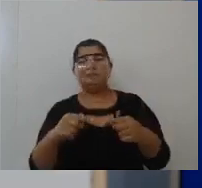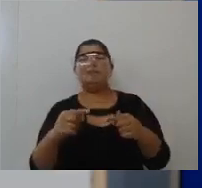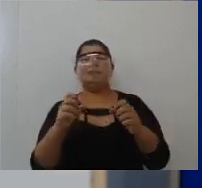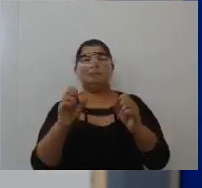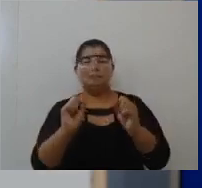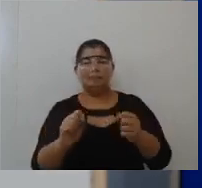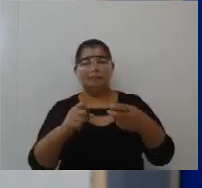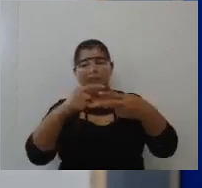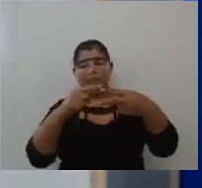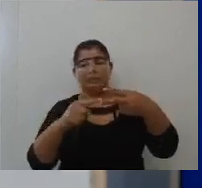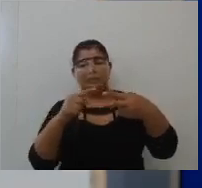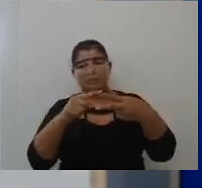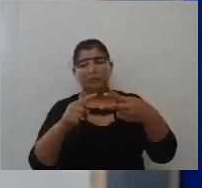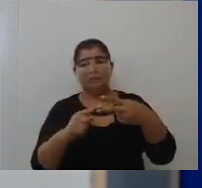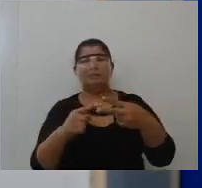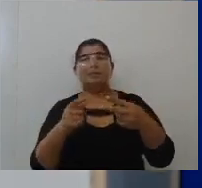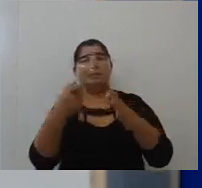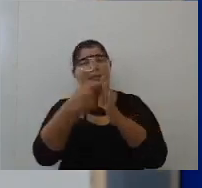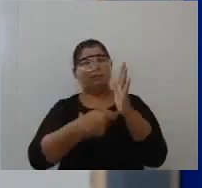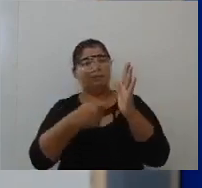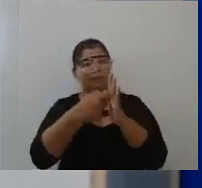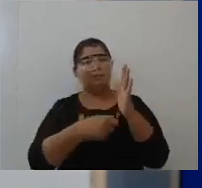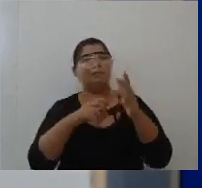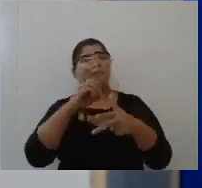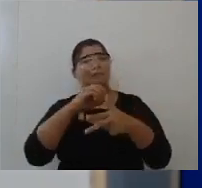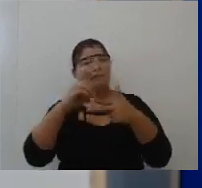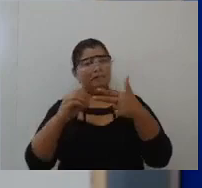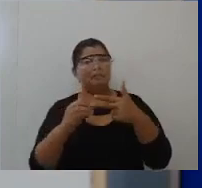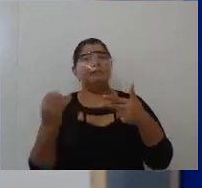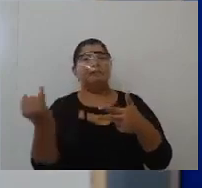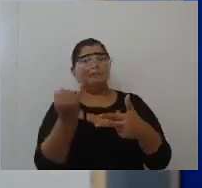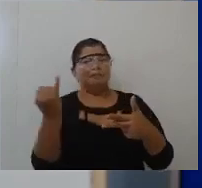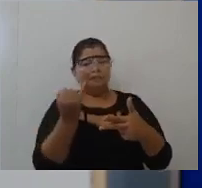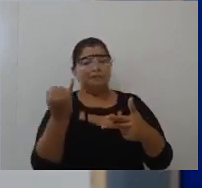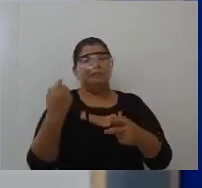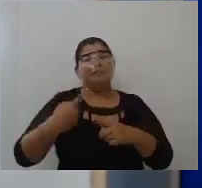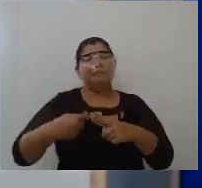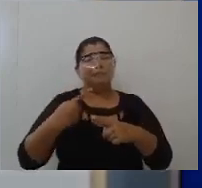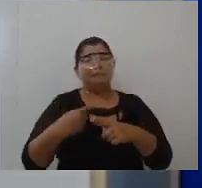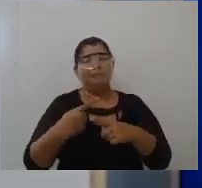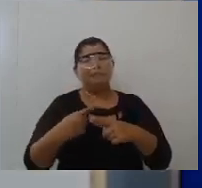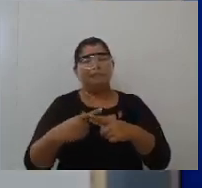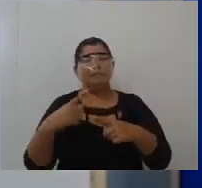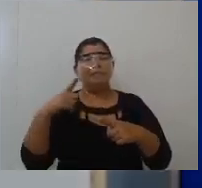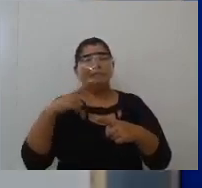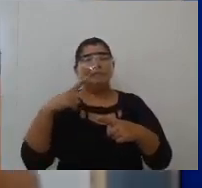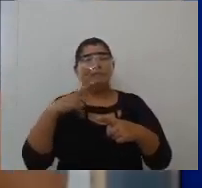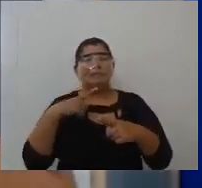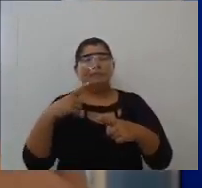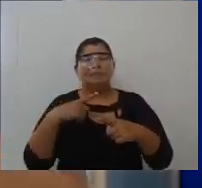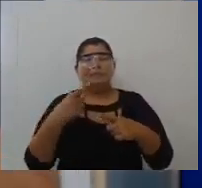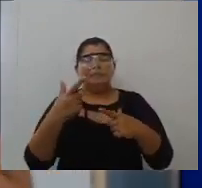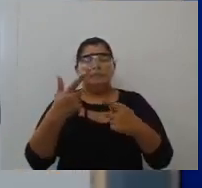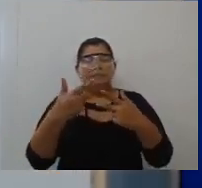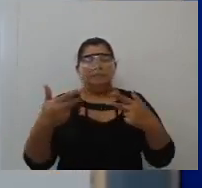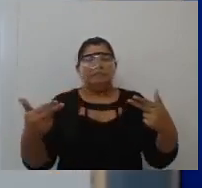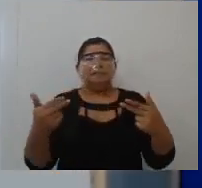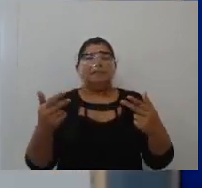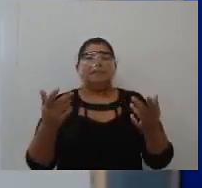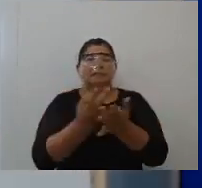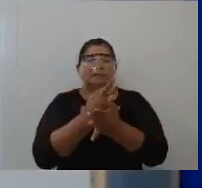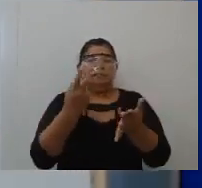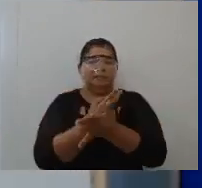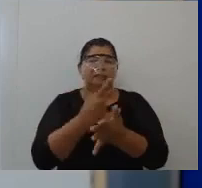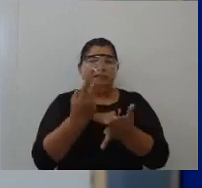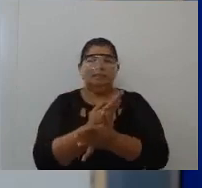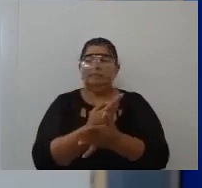terceiro ano. Galera, isso é super importante. Sabe por quê? Porque tem uma coisa que a gente comete um erro